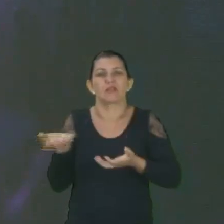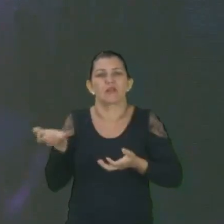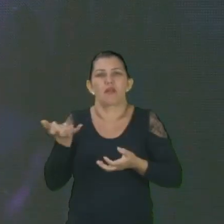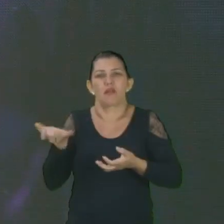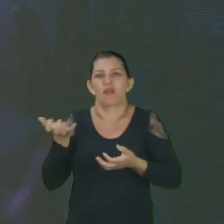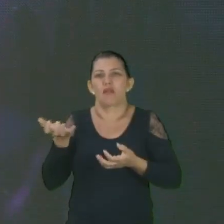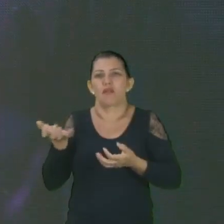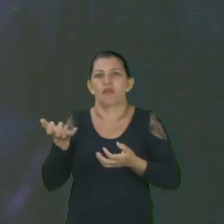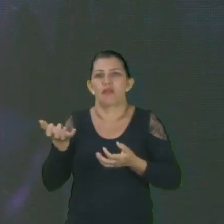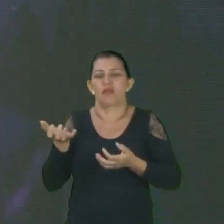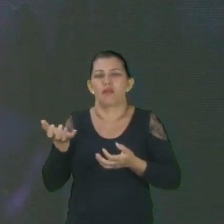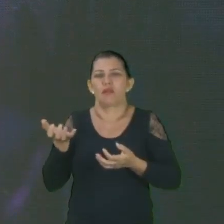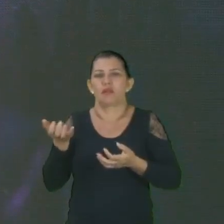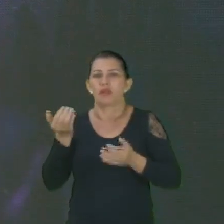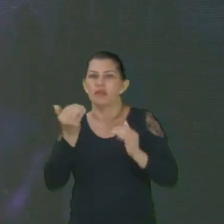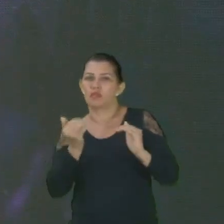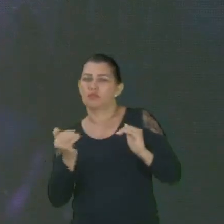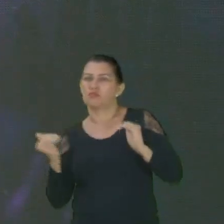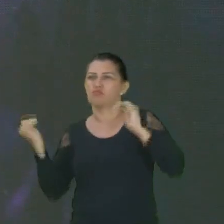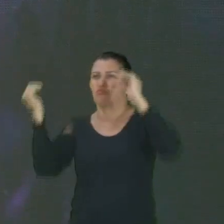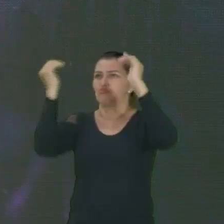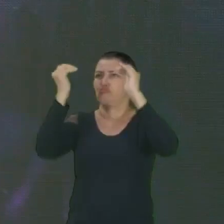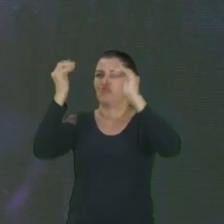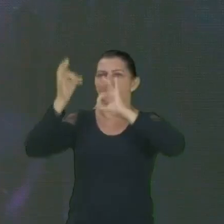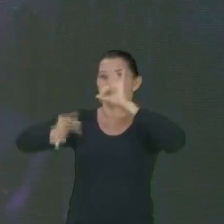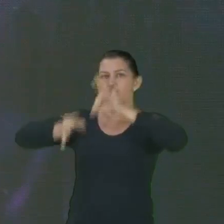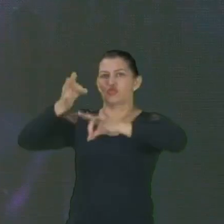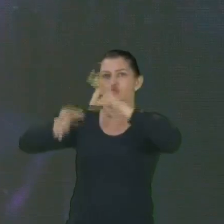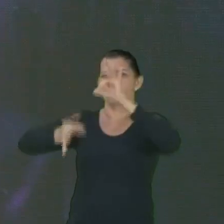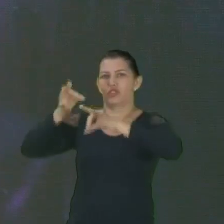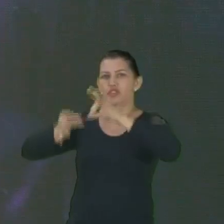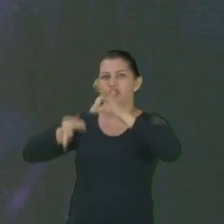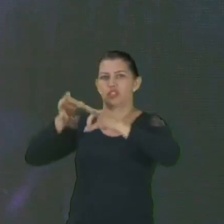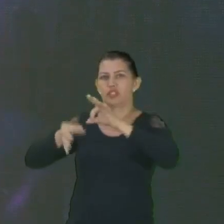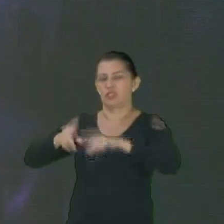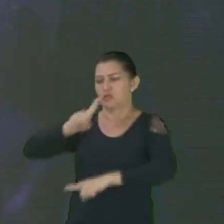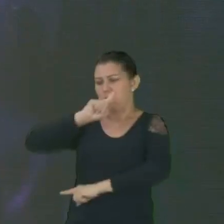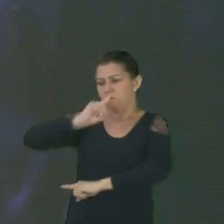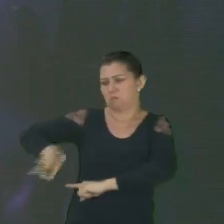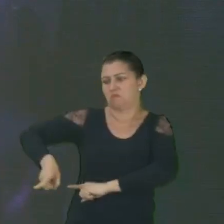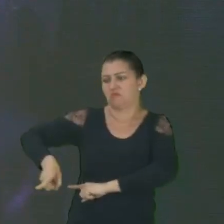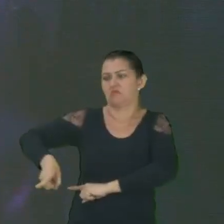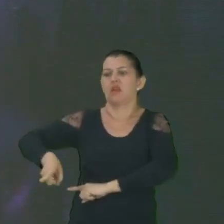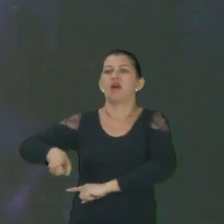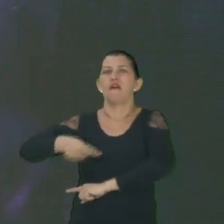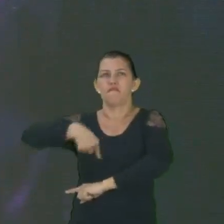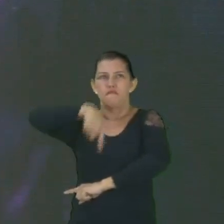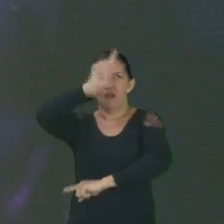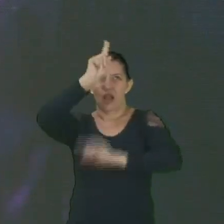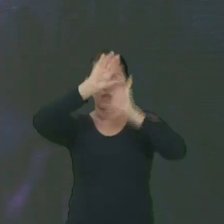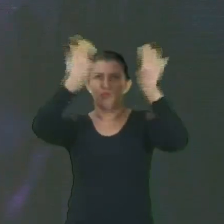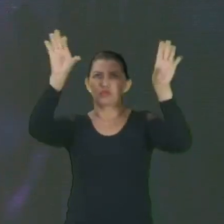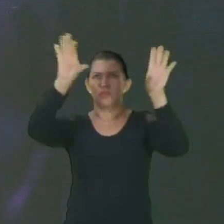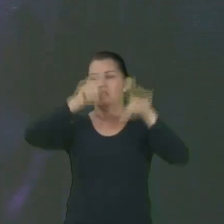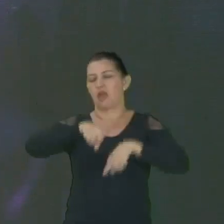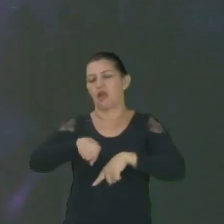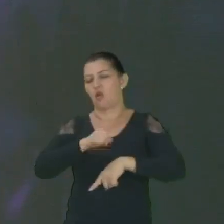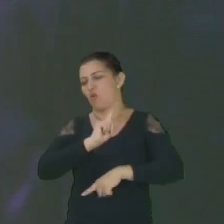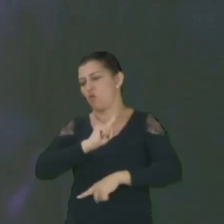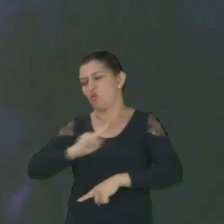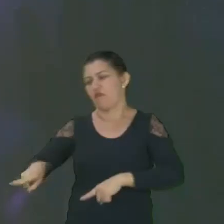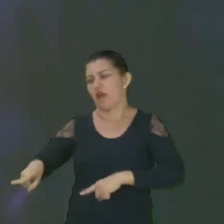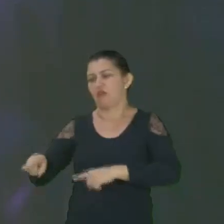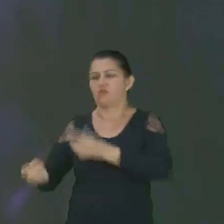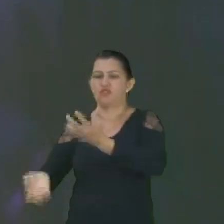ser juízes do irmão e classificar quem vai para o céu, quem não vai para o céu.